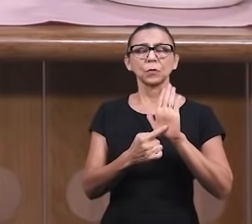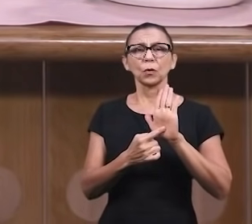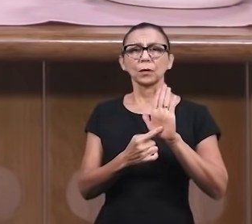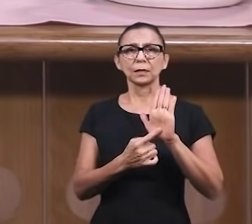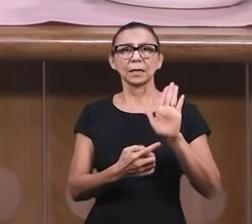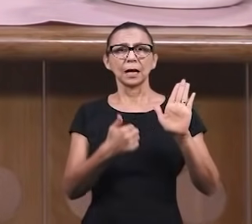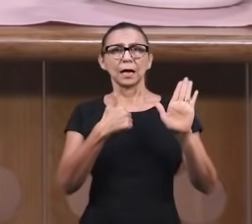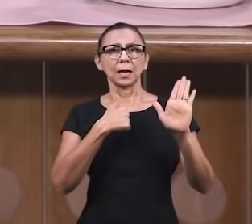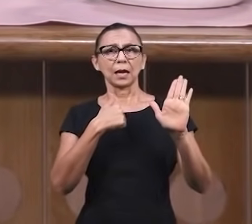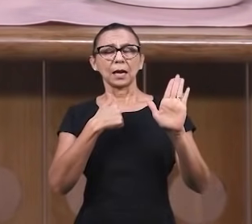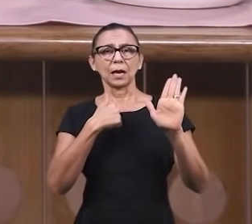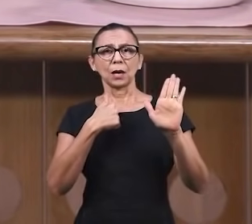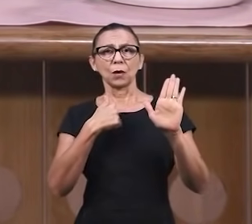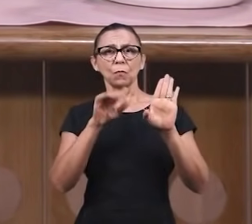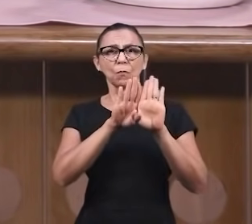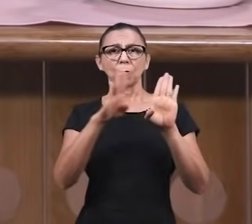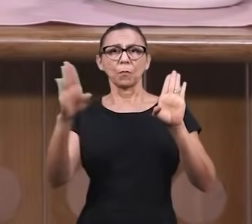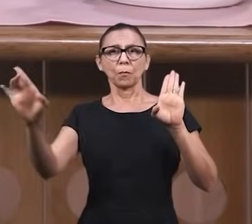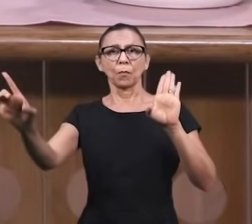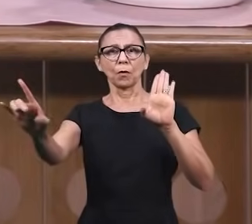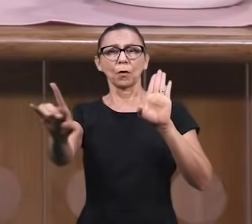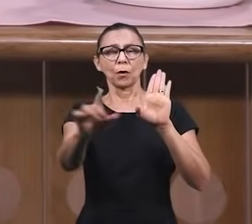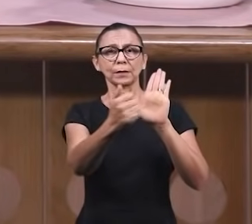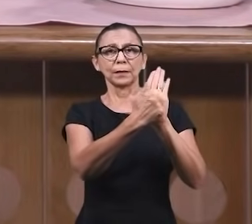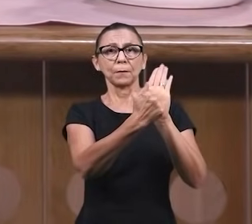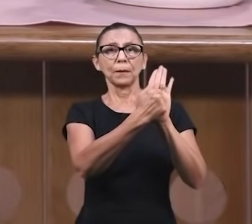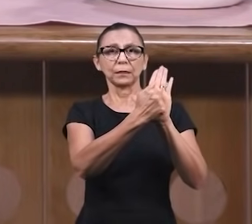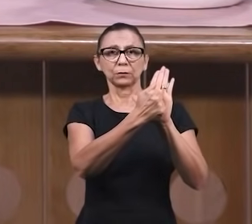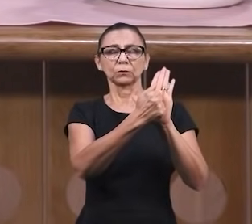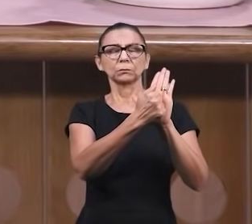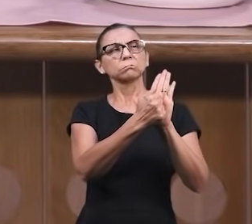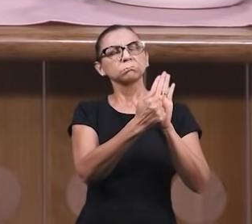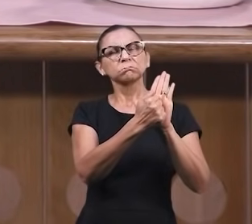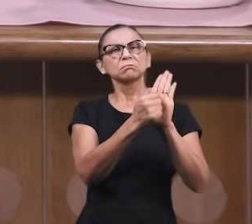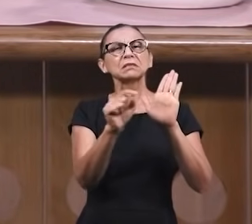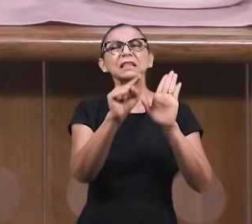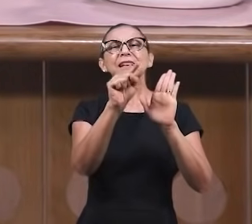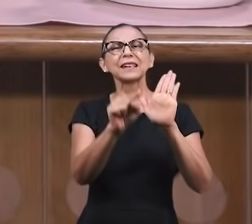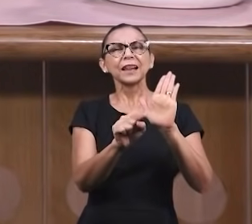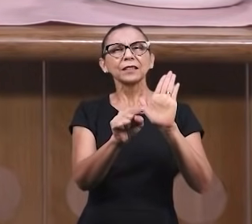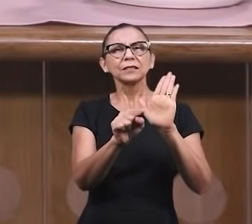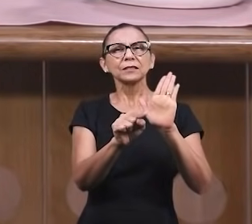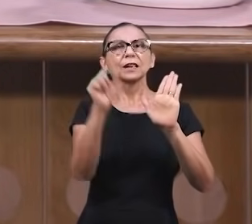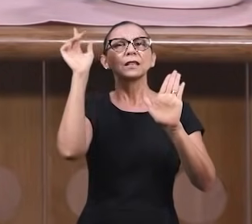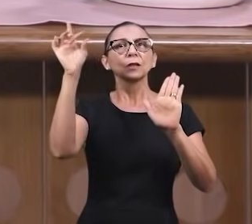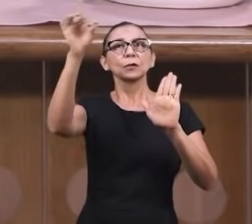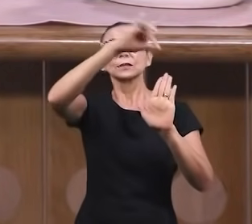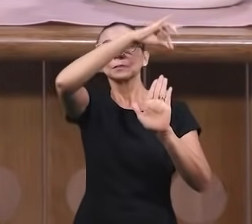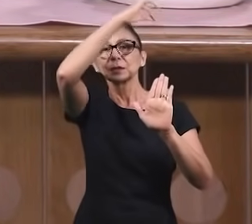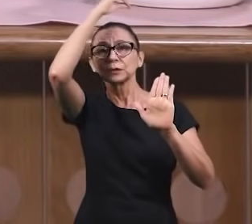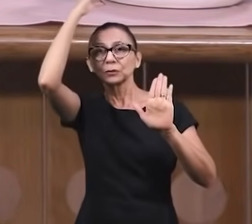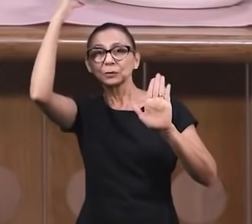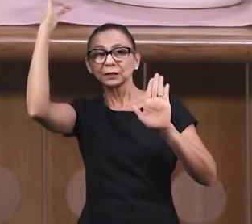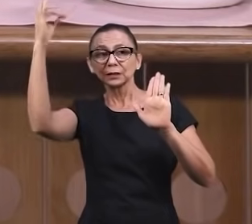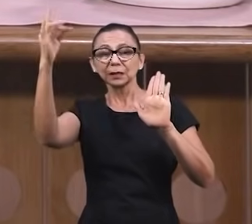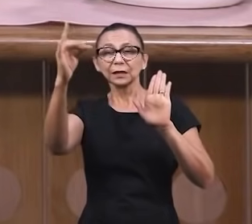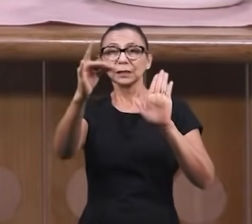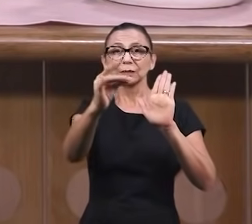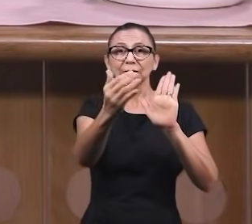hora o Espírito Santo quer entrar no seu coração. Ele quer fazer uma operação no seu